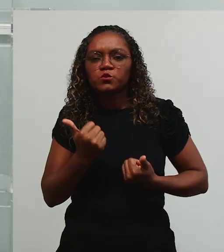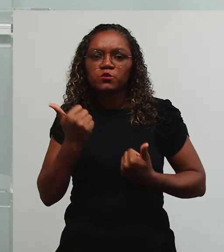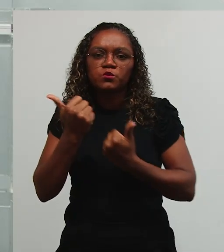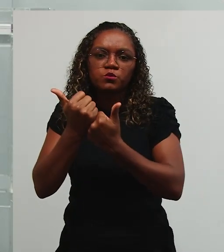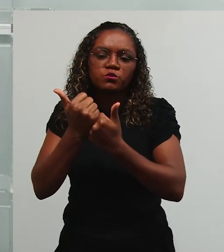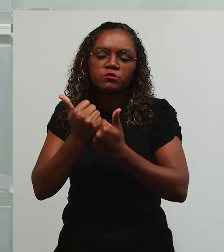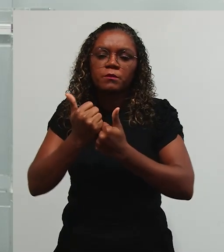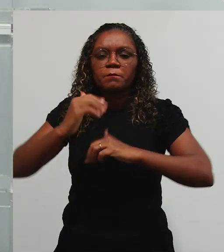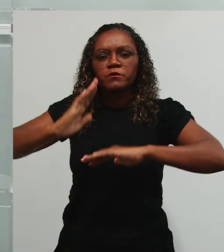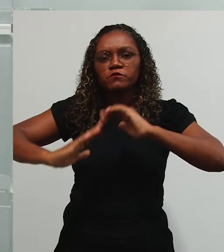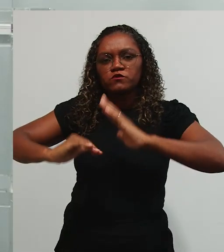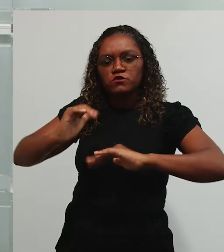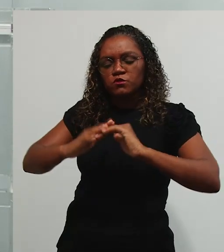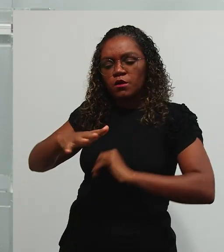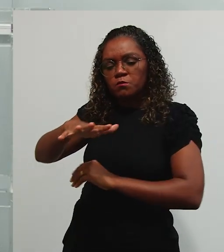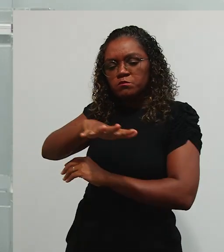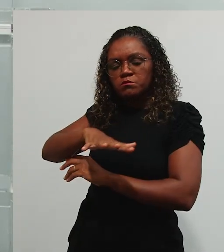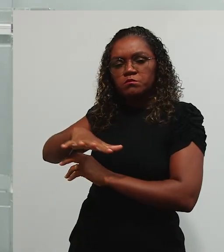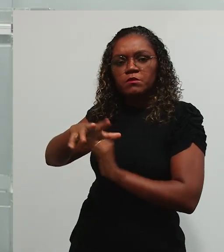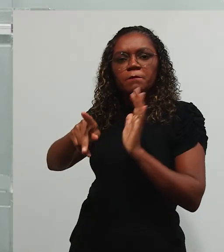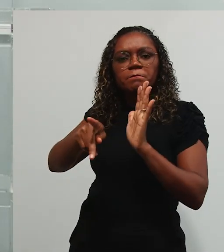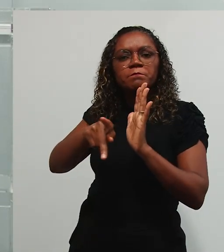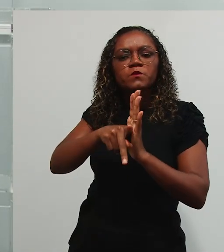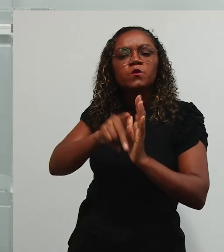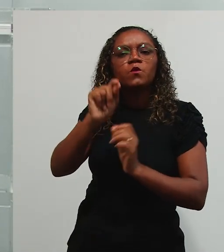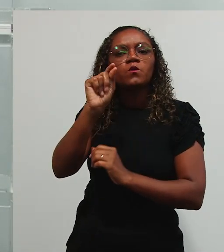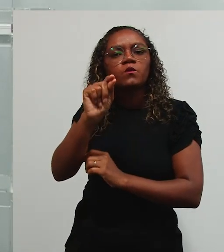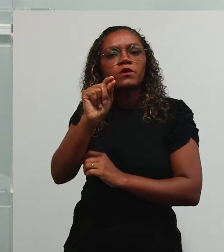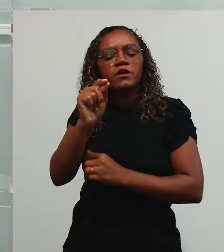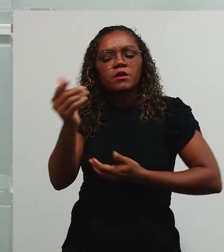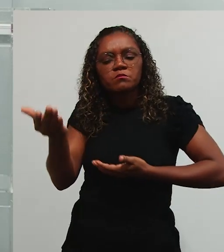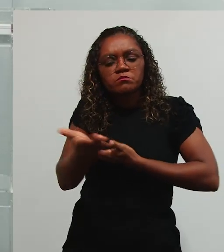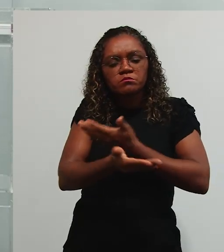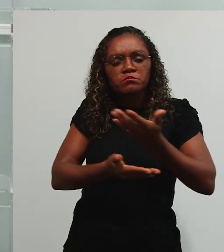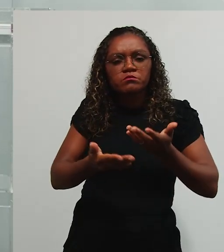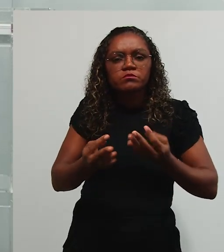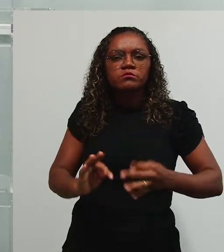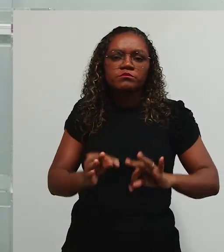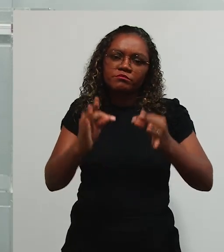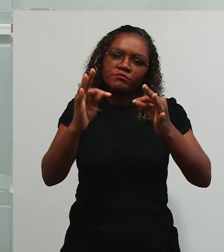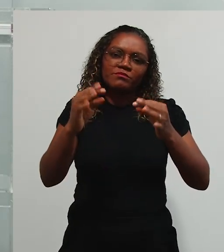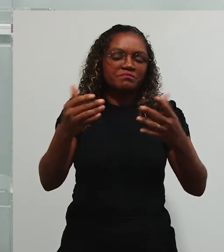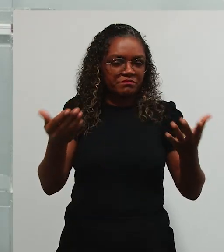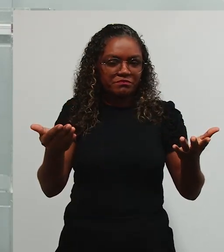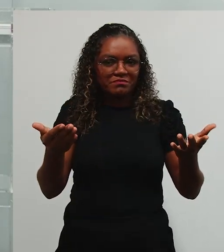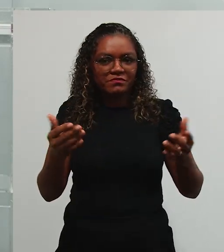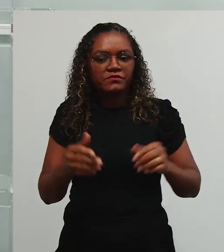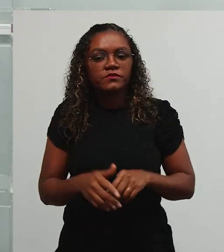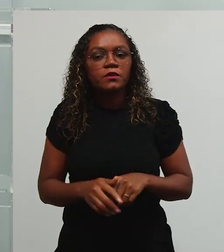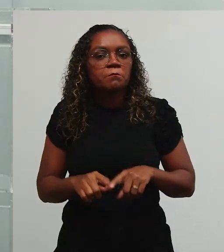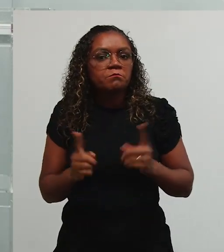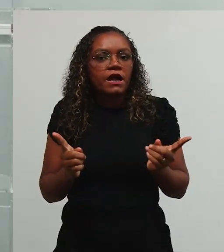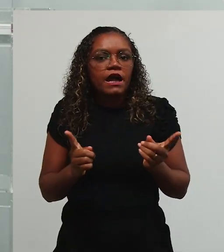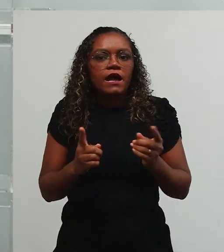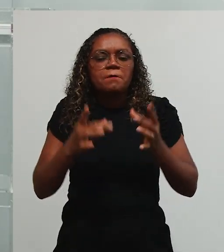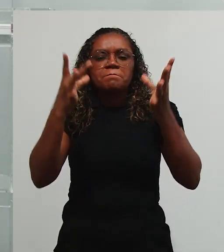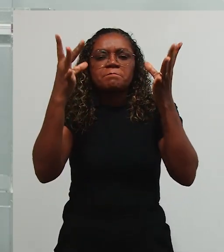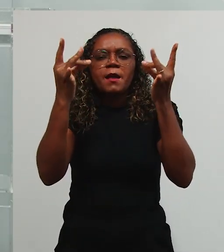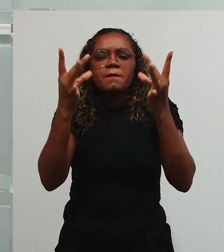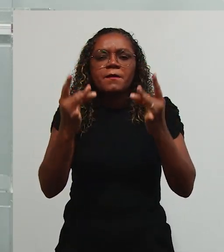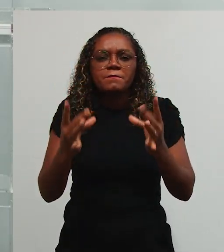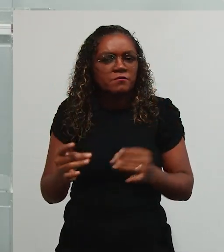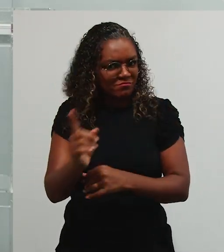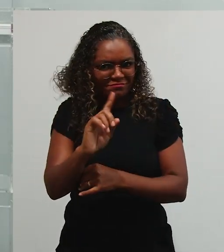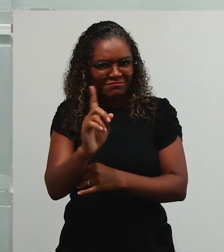profissionais por meio da mediação tecnológica. Mas aí você não dá detalhes dessa